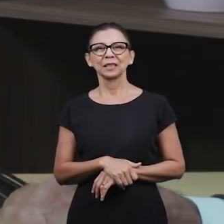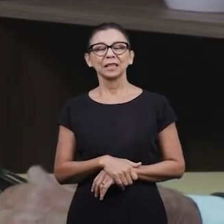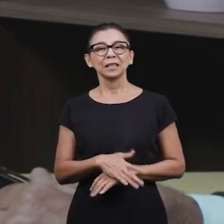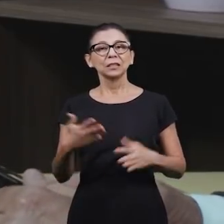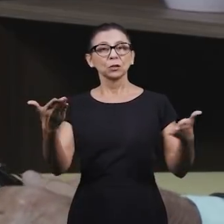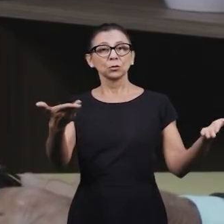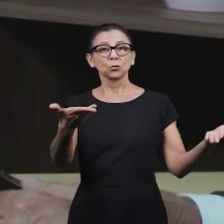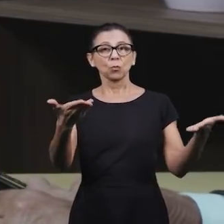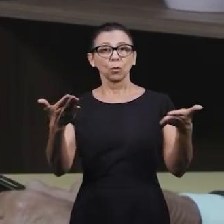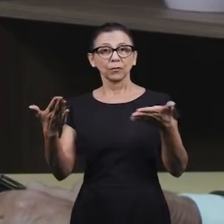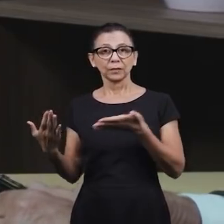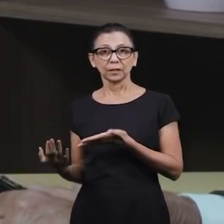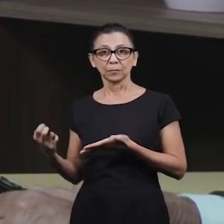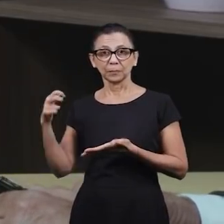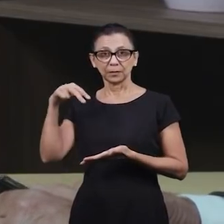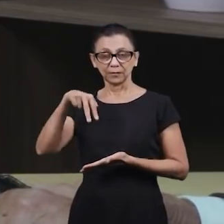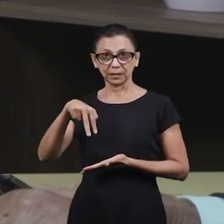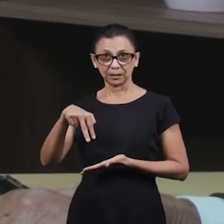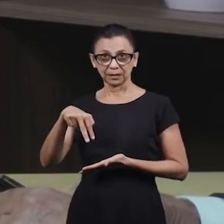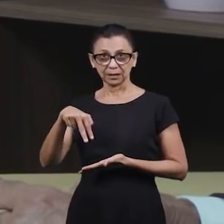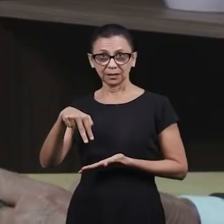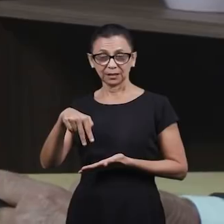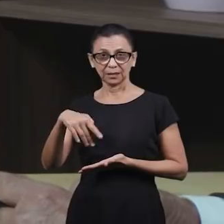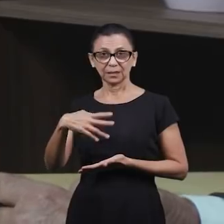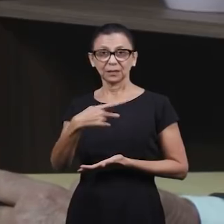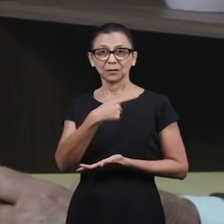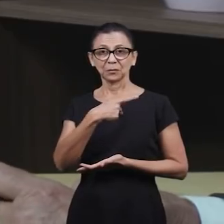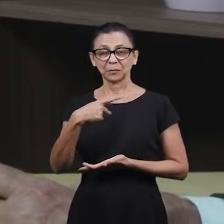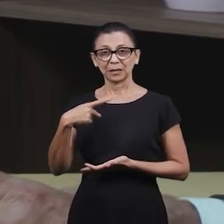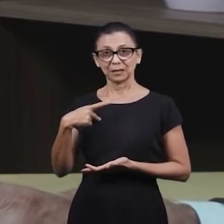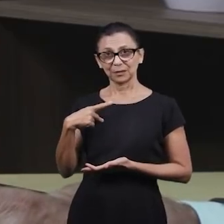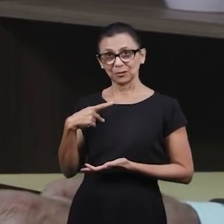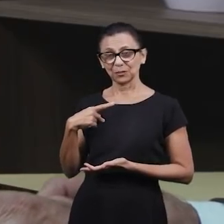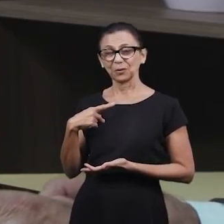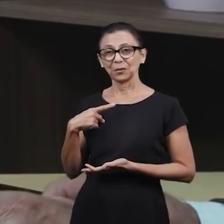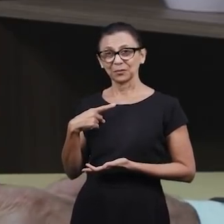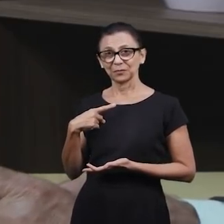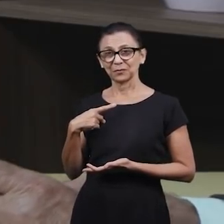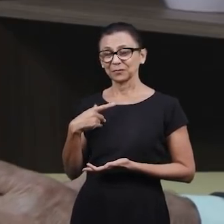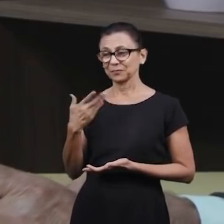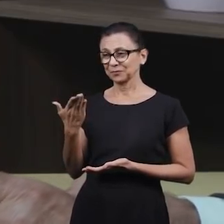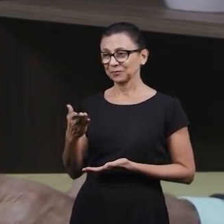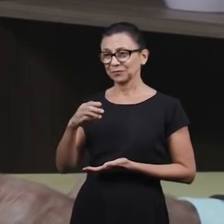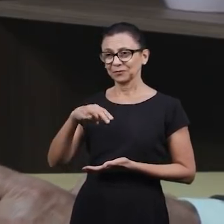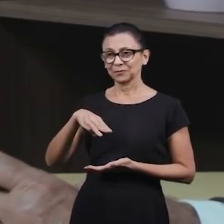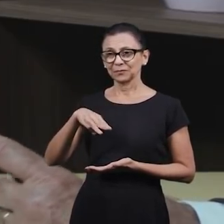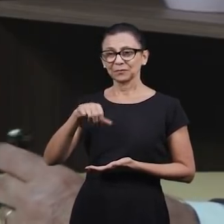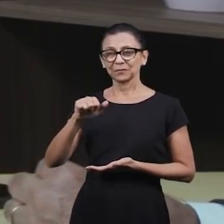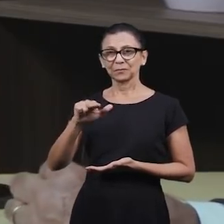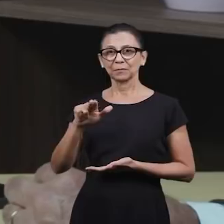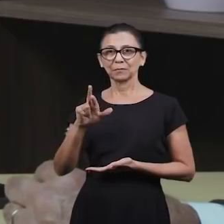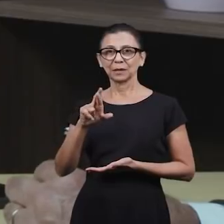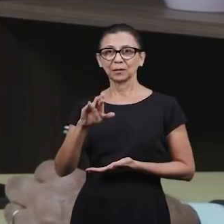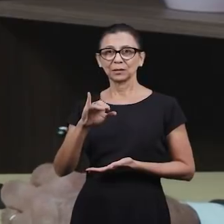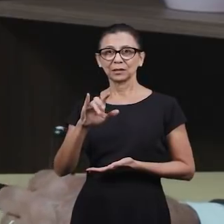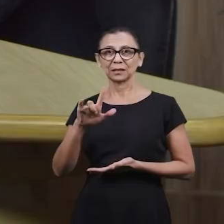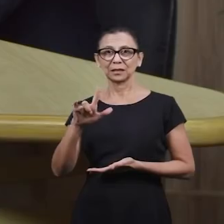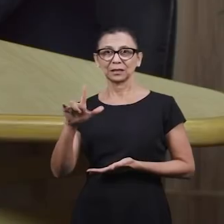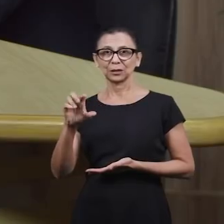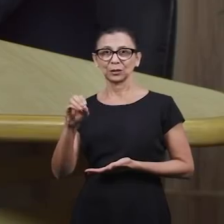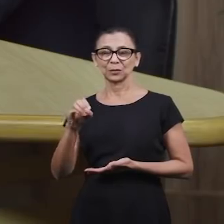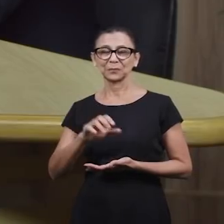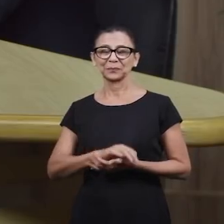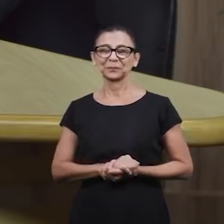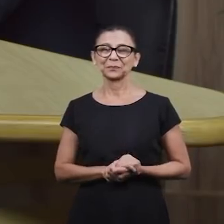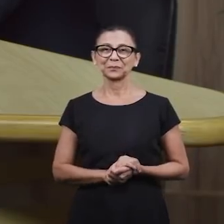tratar desse tema que é Bíblia, a Palavra de Deus, nós recebemos hoje aqui conosco o pastor Maurilo Martins, pela primeira vez